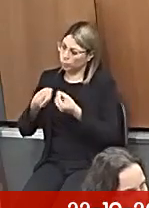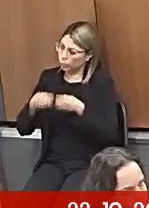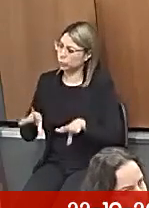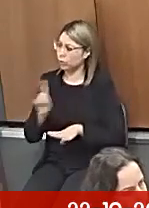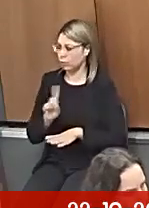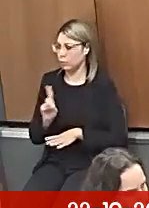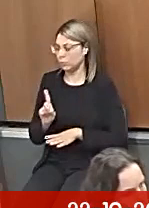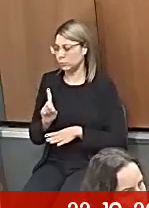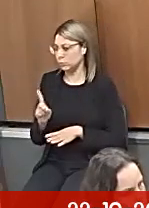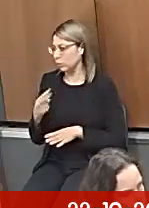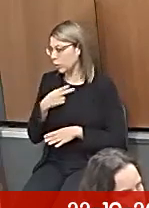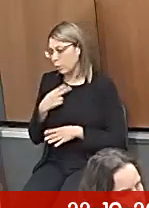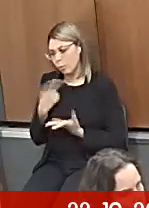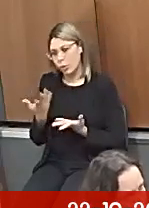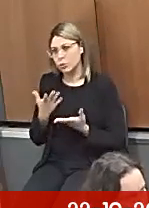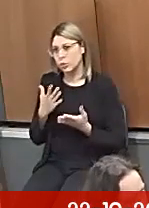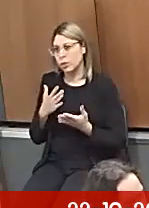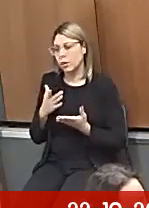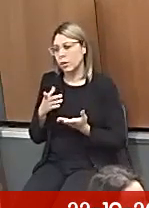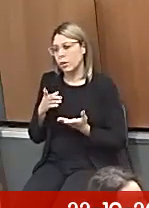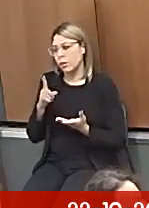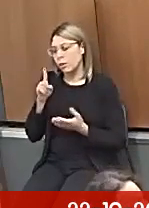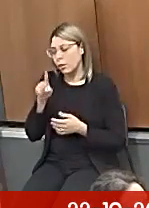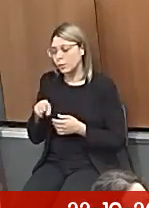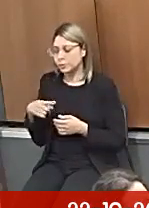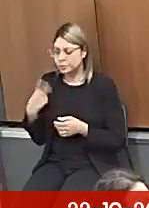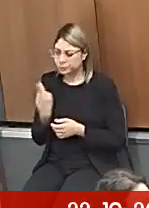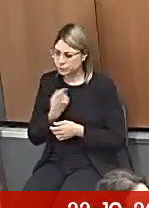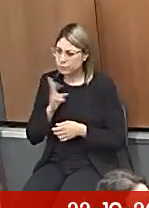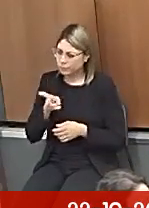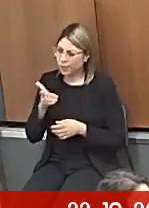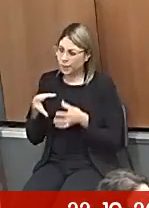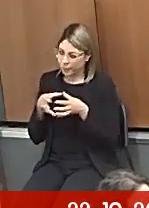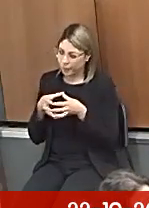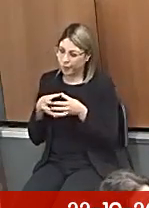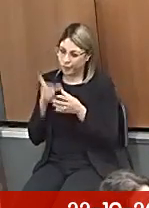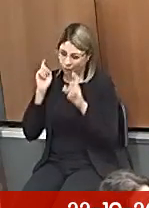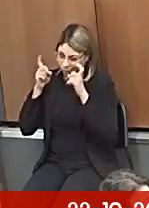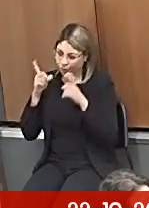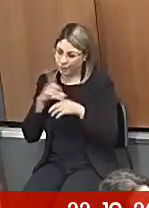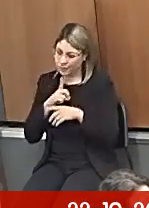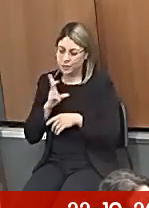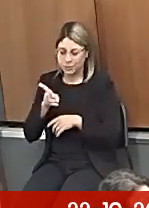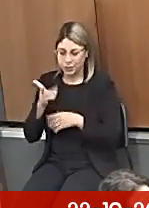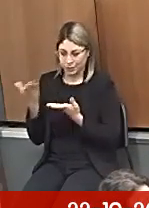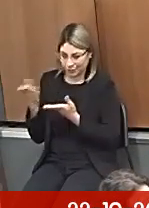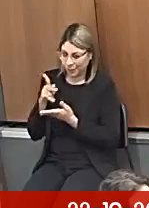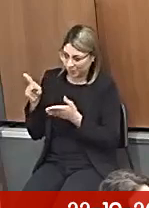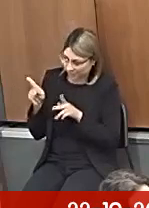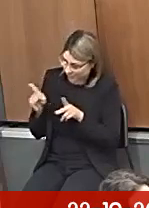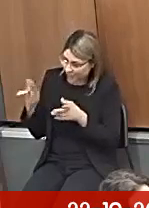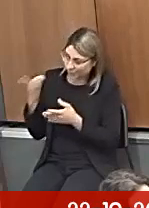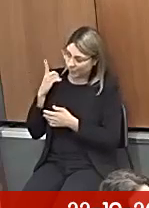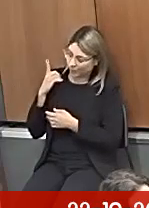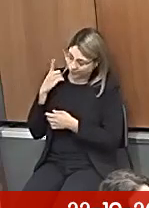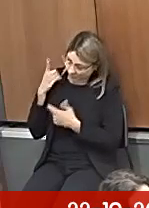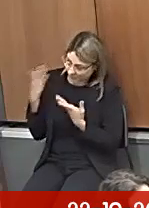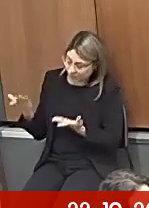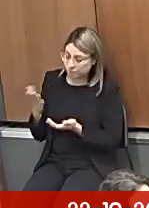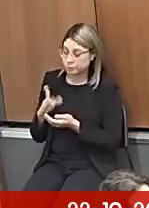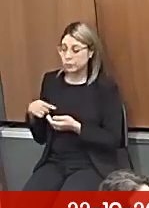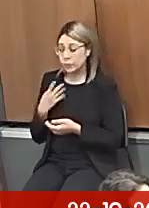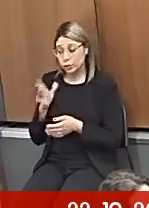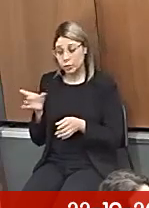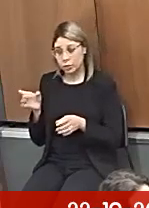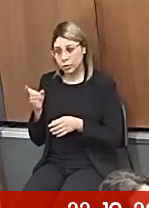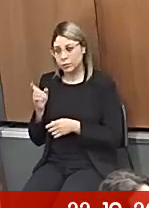esperar que isso seja um processo natural, é que a gente sempre falou na reunião das comissões, né, deputados? Professor Cleito, professor Endo, a gente já